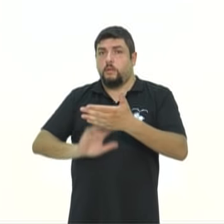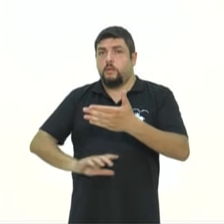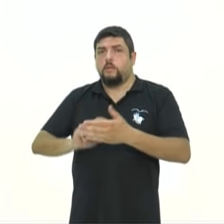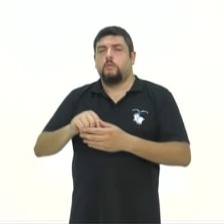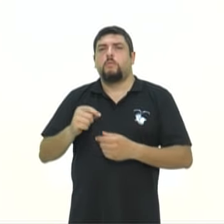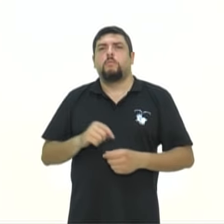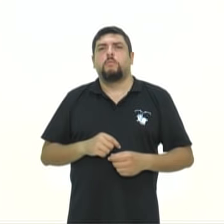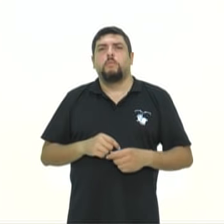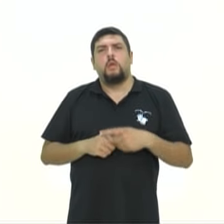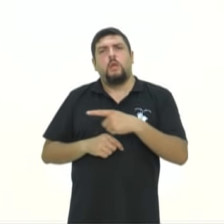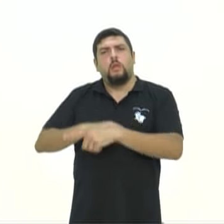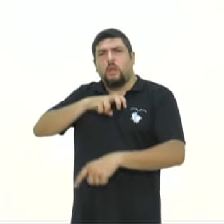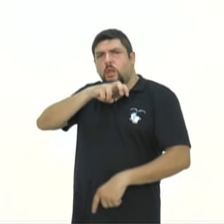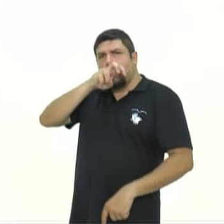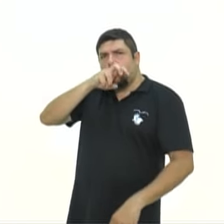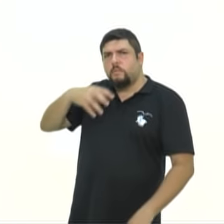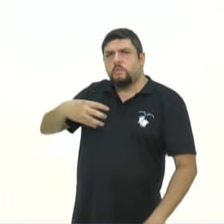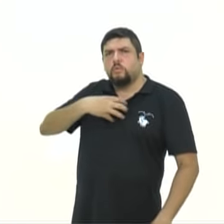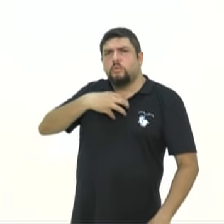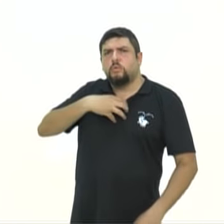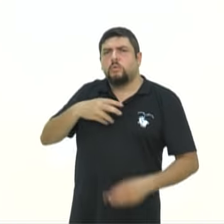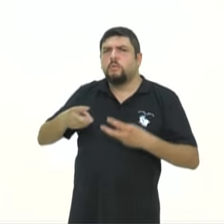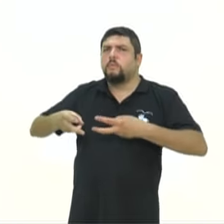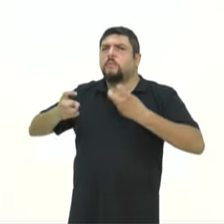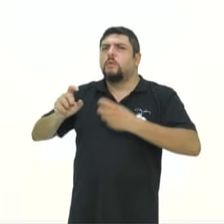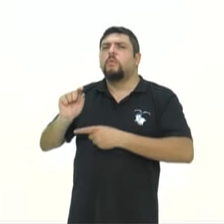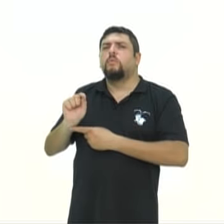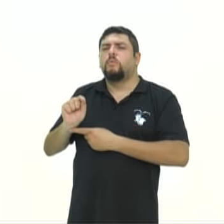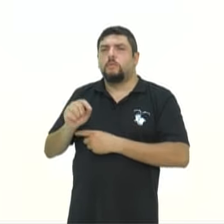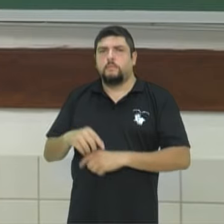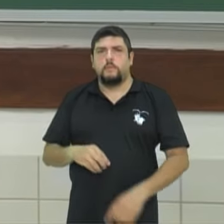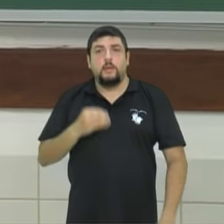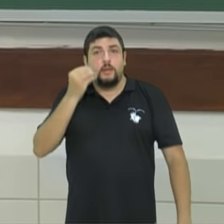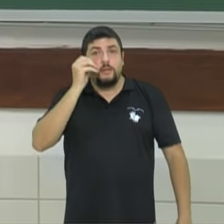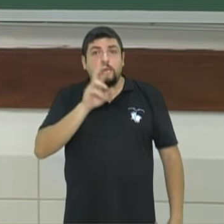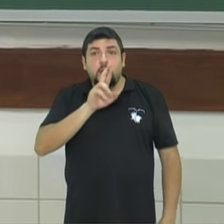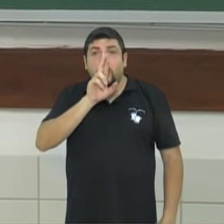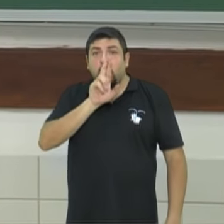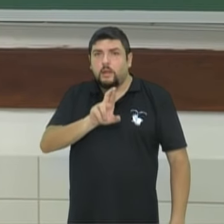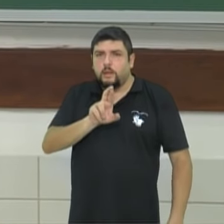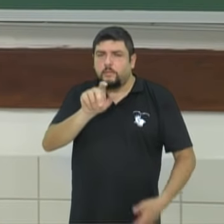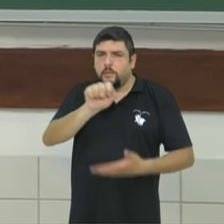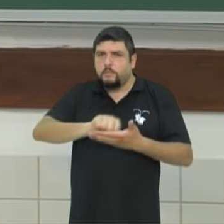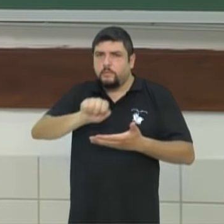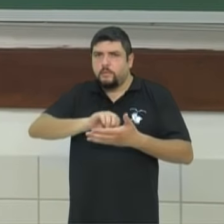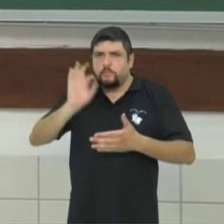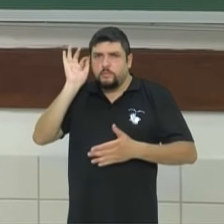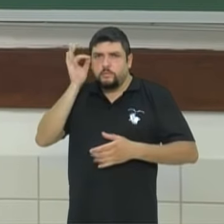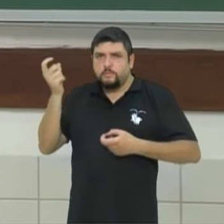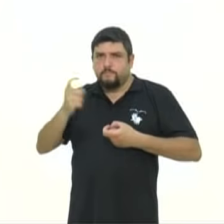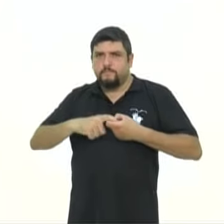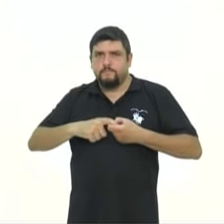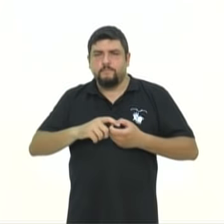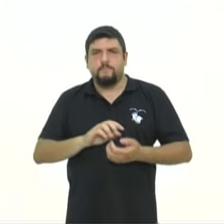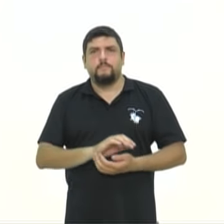a atitude da Mônica revela no último quadrinho. Tentem elaborar isso de forma escrita. E a gente retorna.